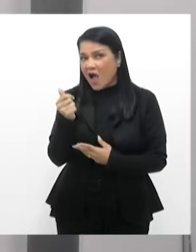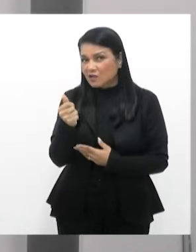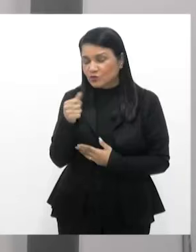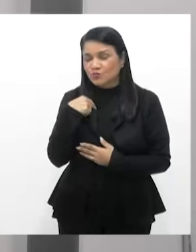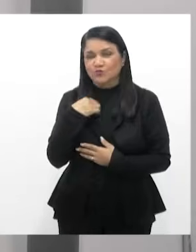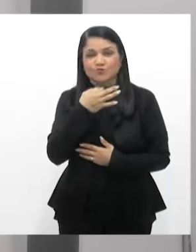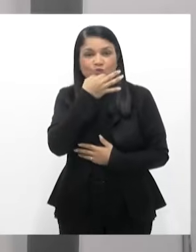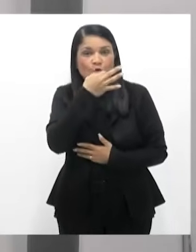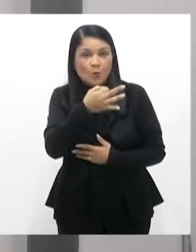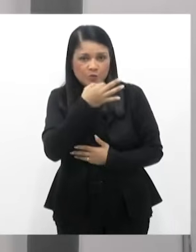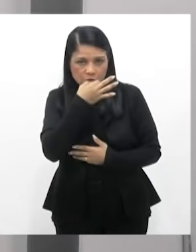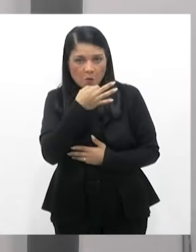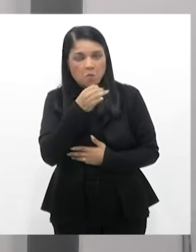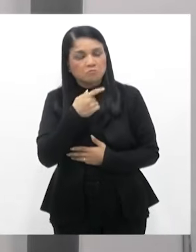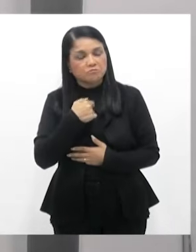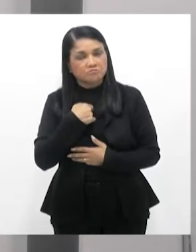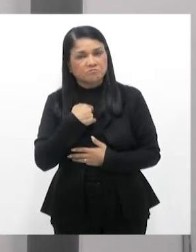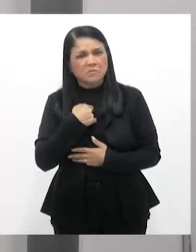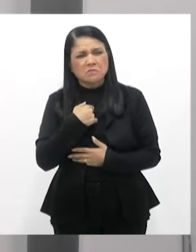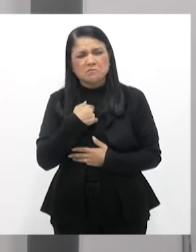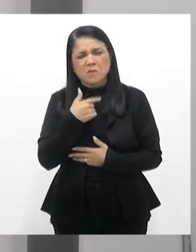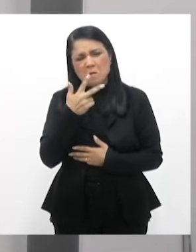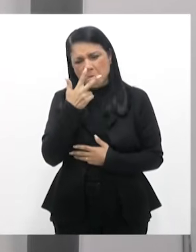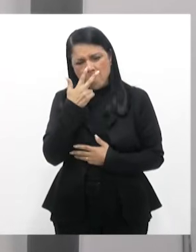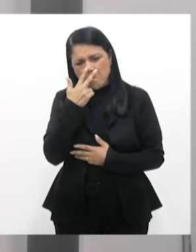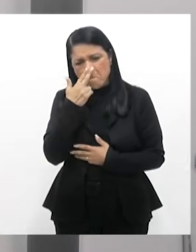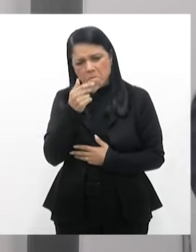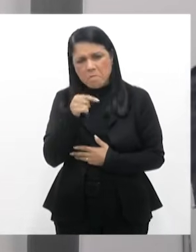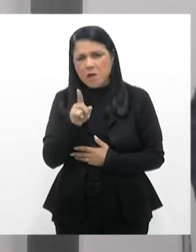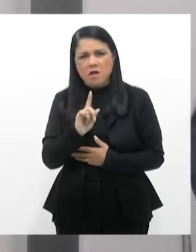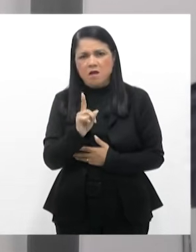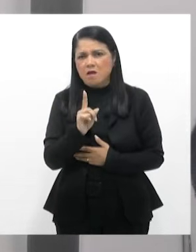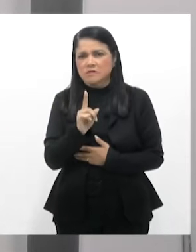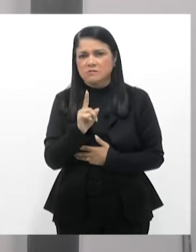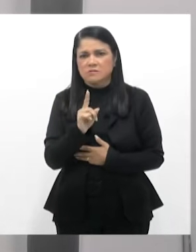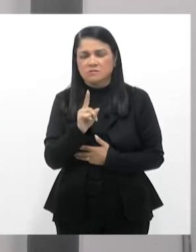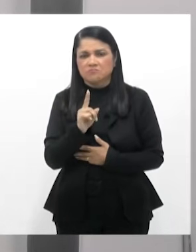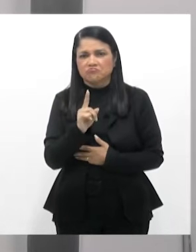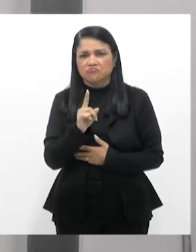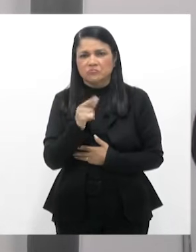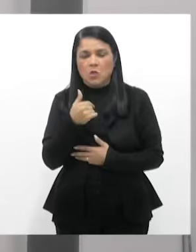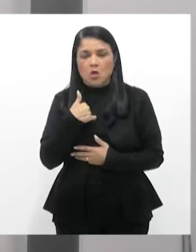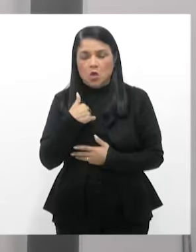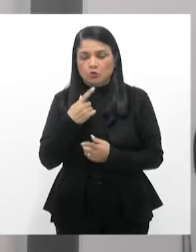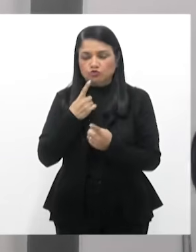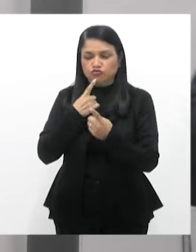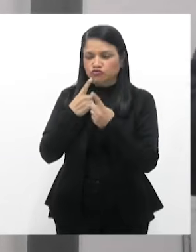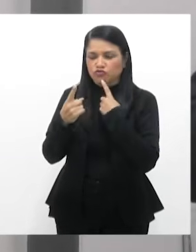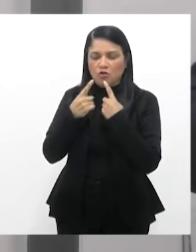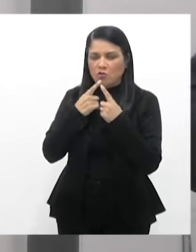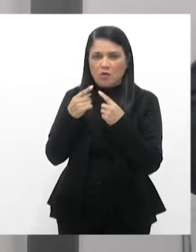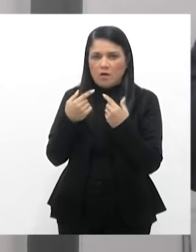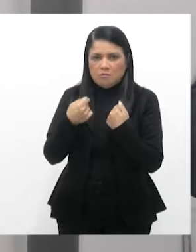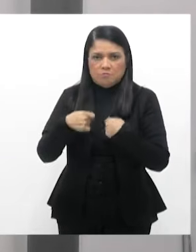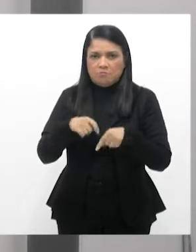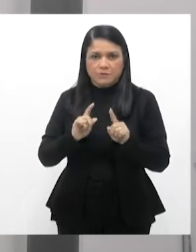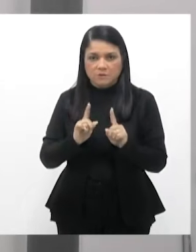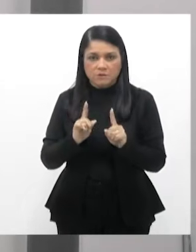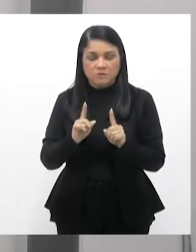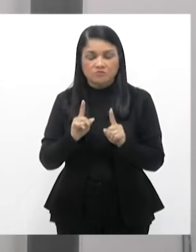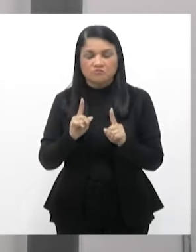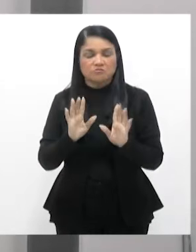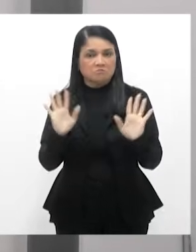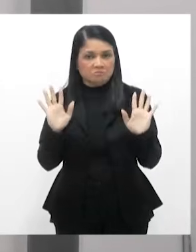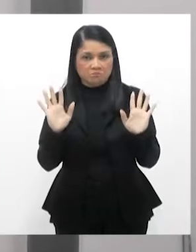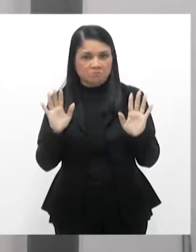também. Não me parece, embora não tenha nem autoridade de dialogar, porque não me